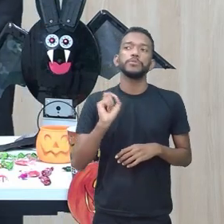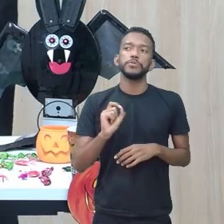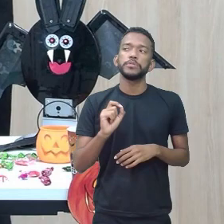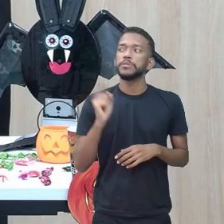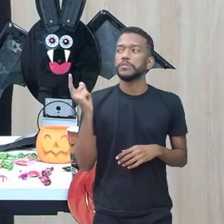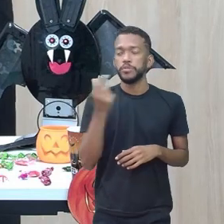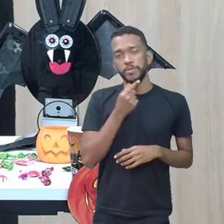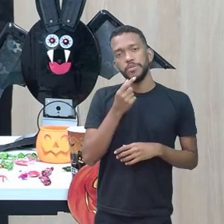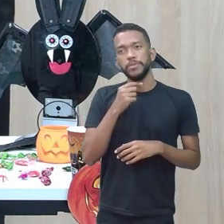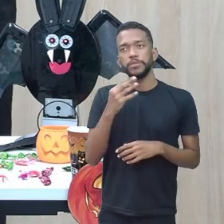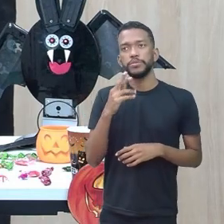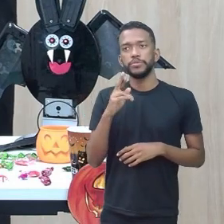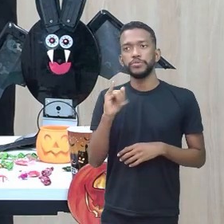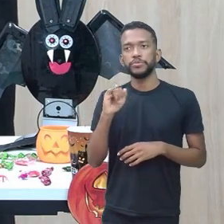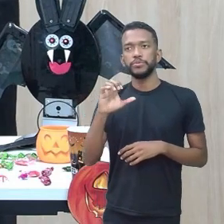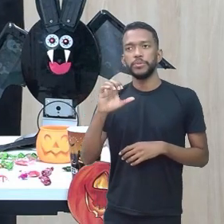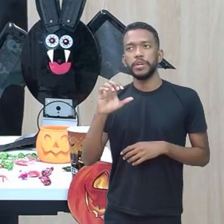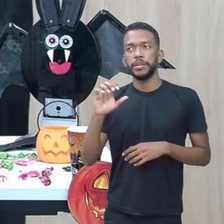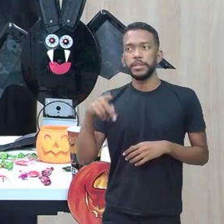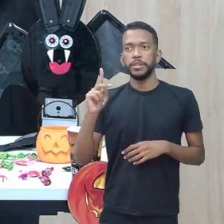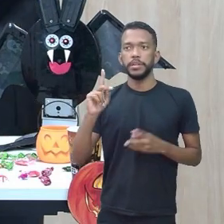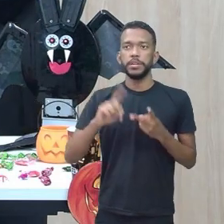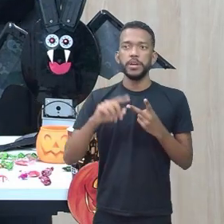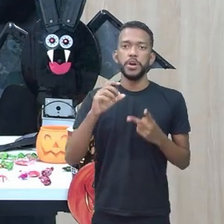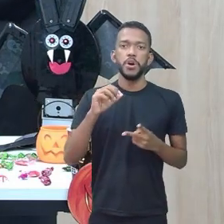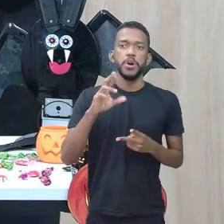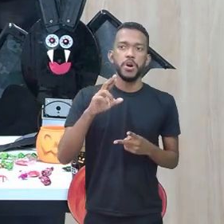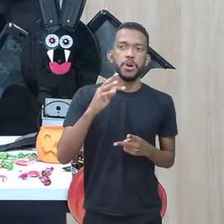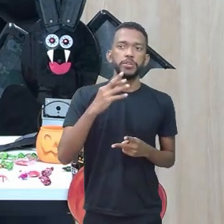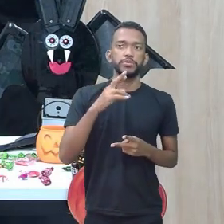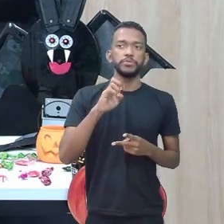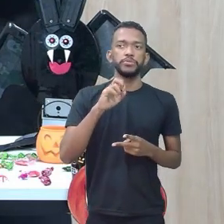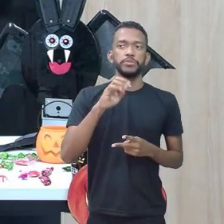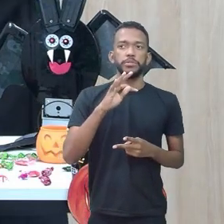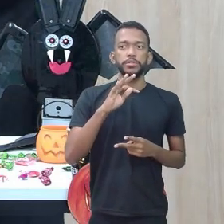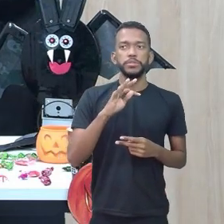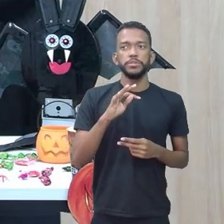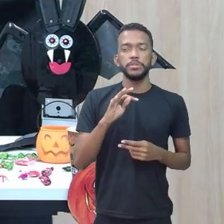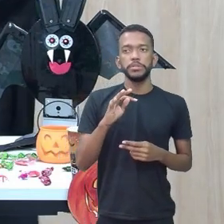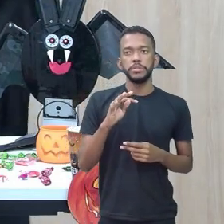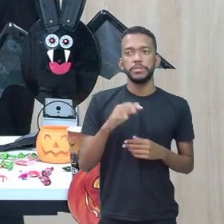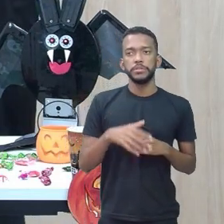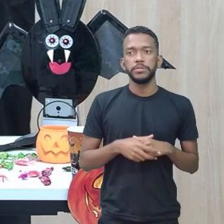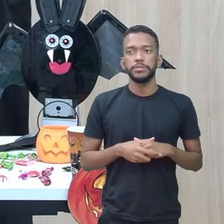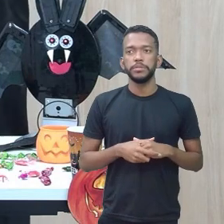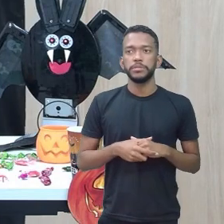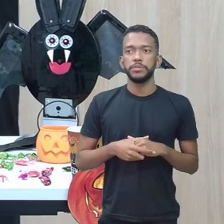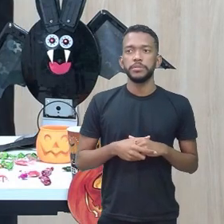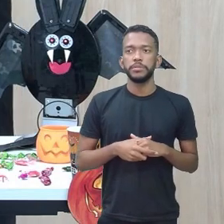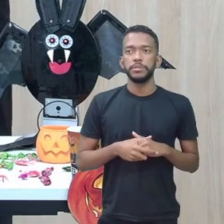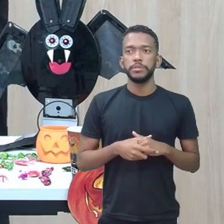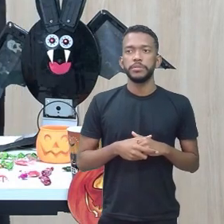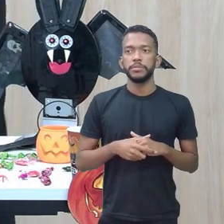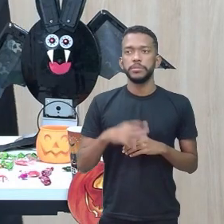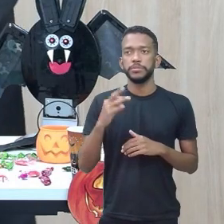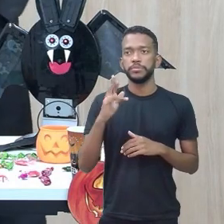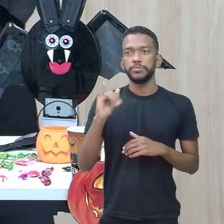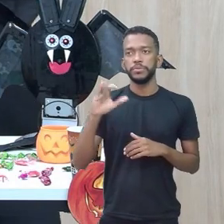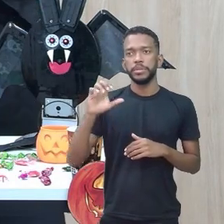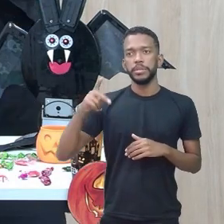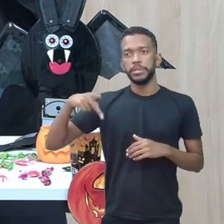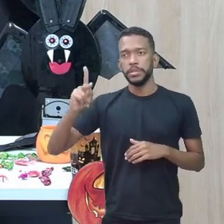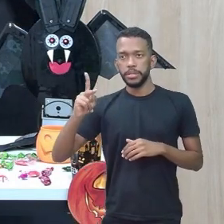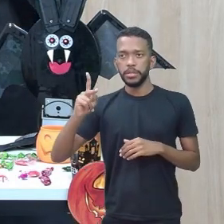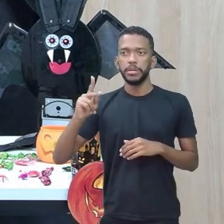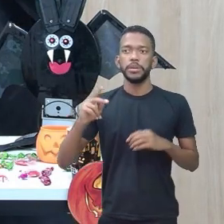Rony falou bem, ó, trick or treat. Trick em inglês é truque, ao pé da letra, claro. E treat é de tratar,